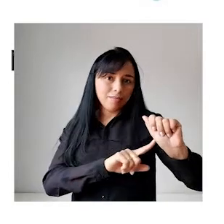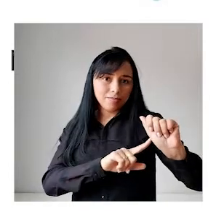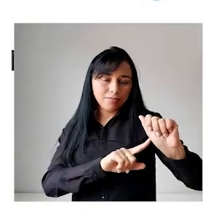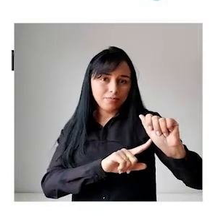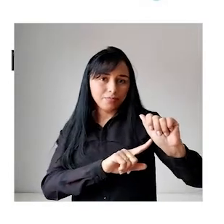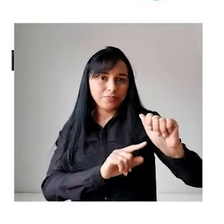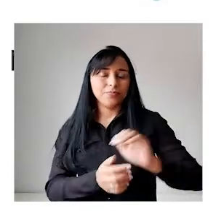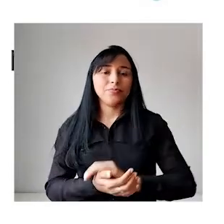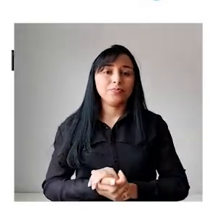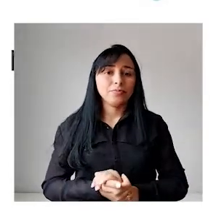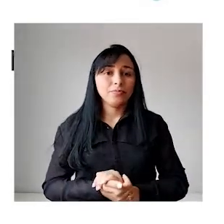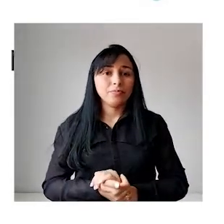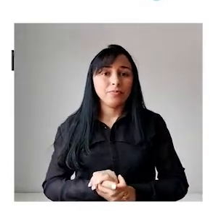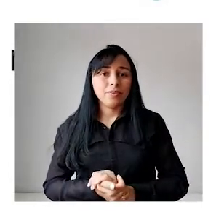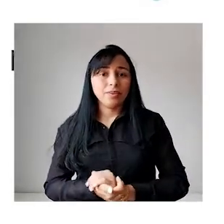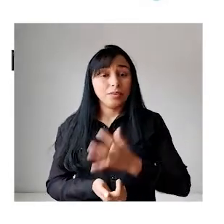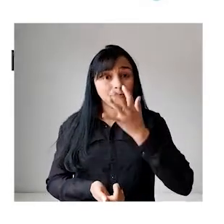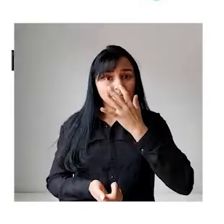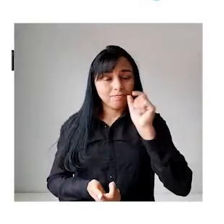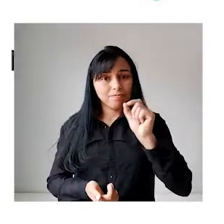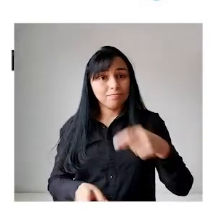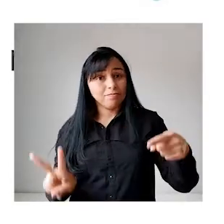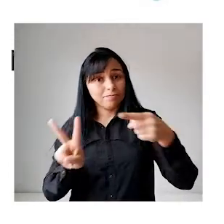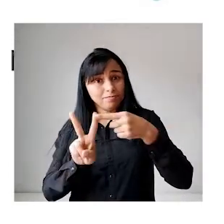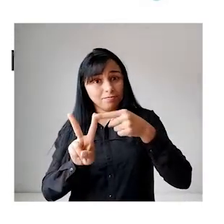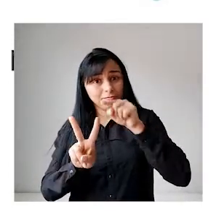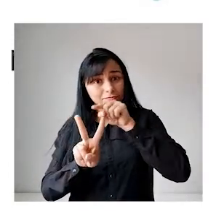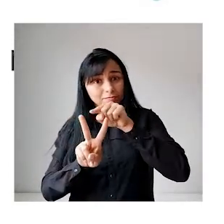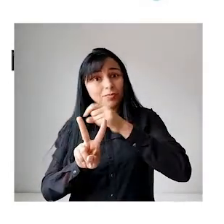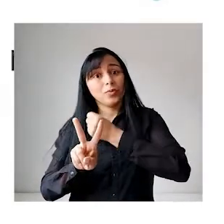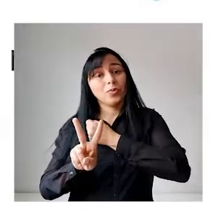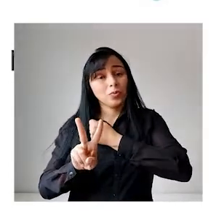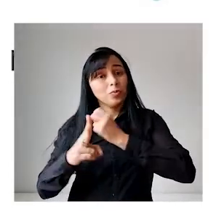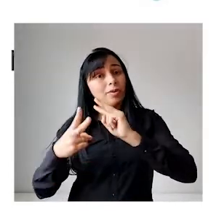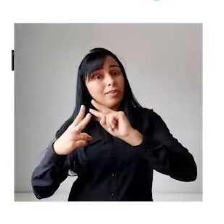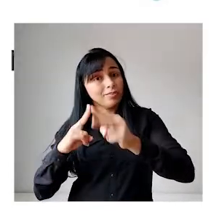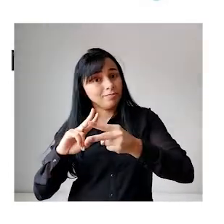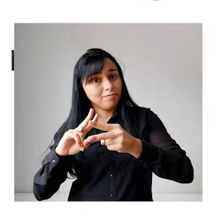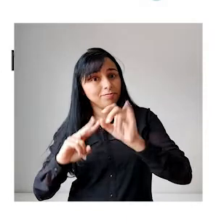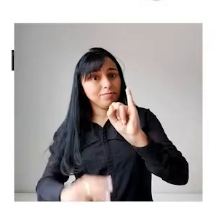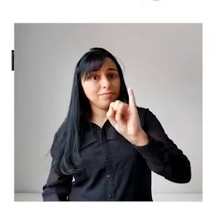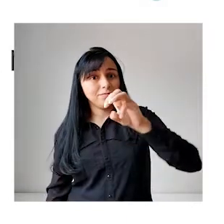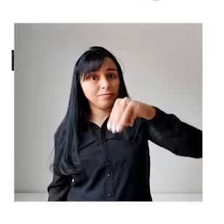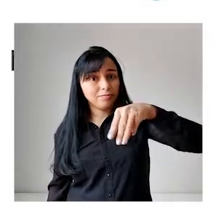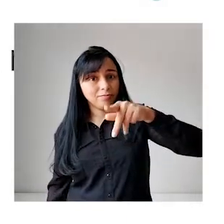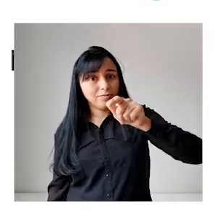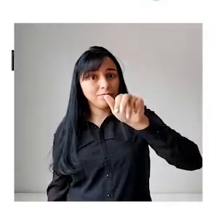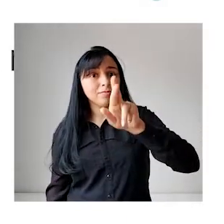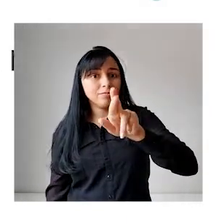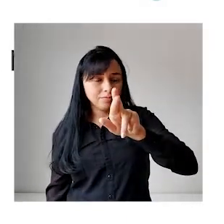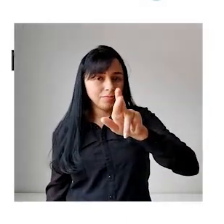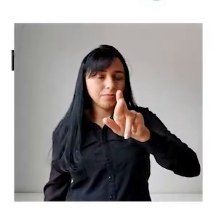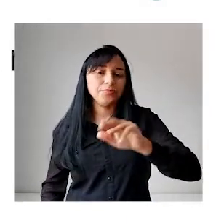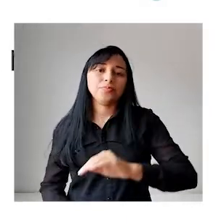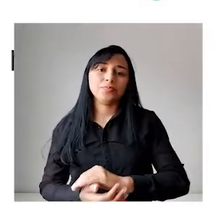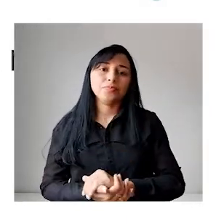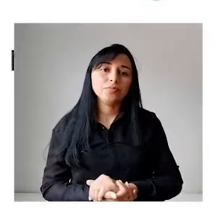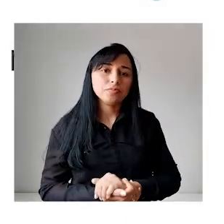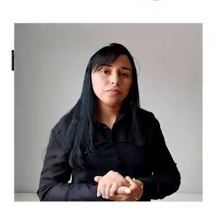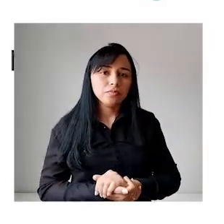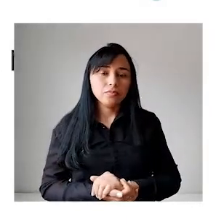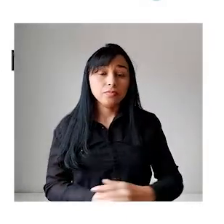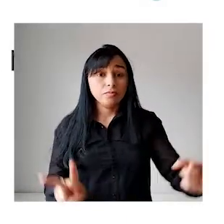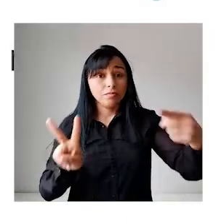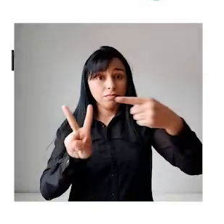só que as raízes agora vão ter índice ímpares. Veja só, observe que nesse caso, o